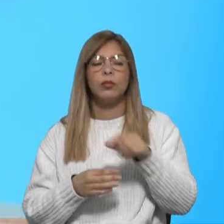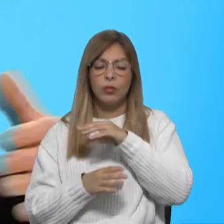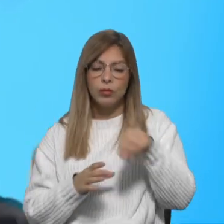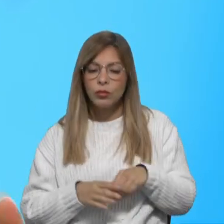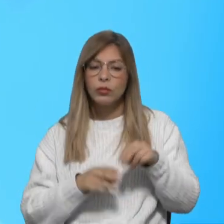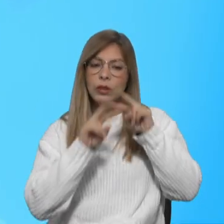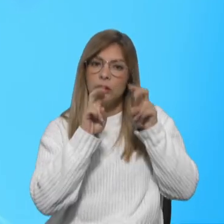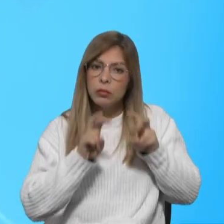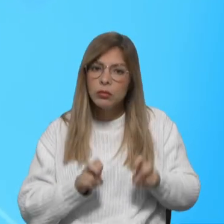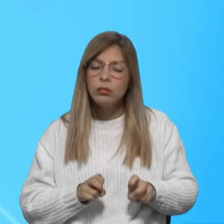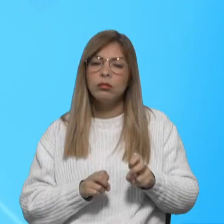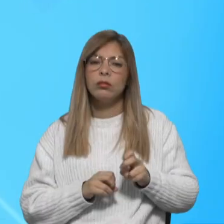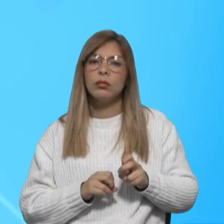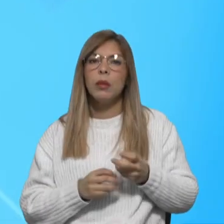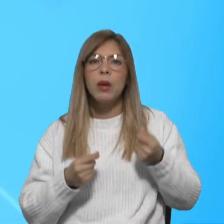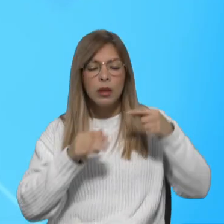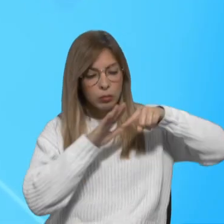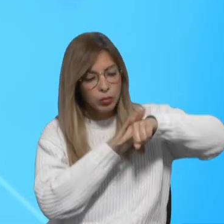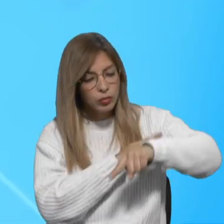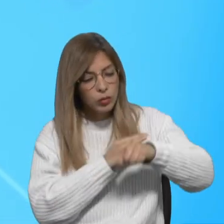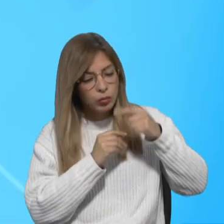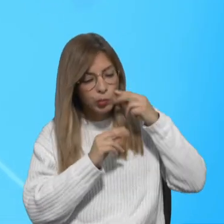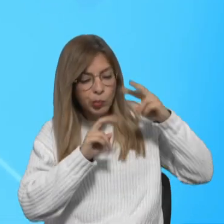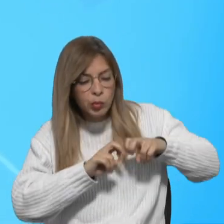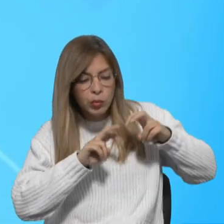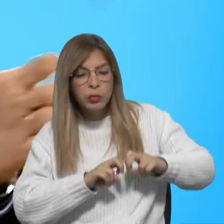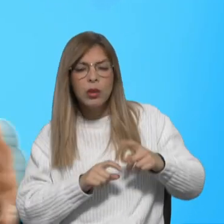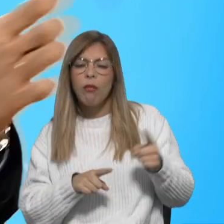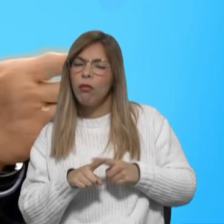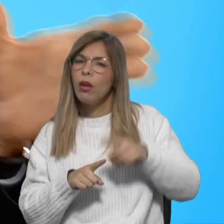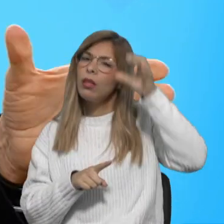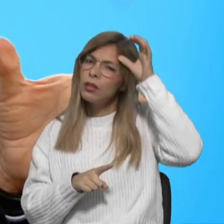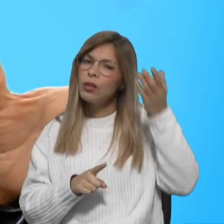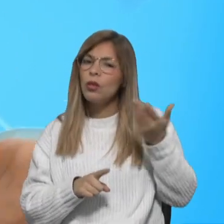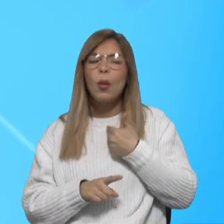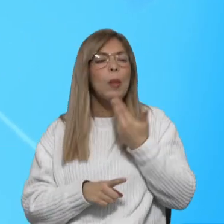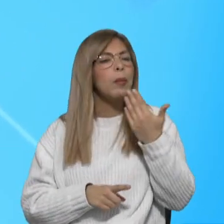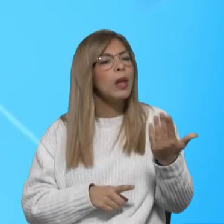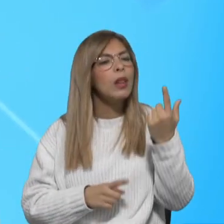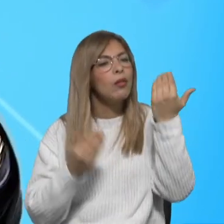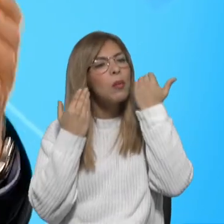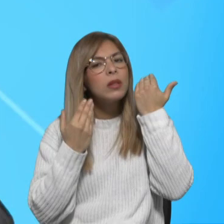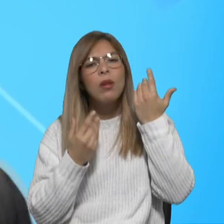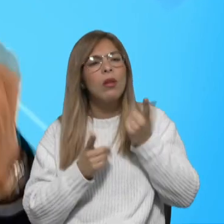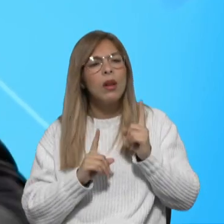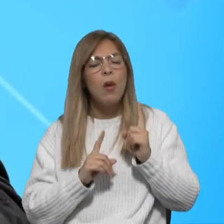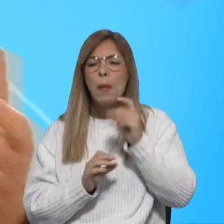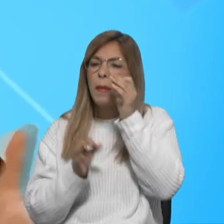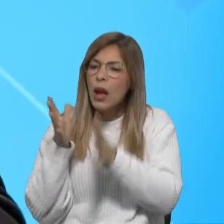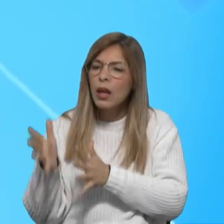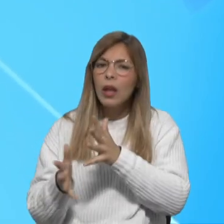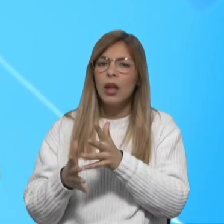mais se trabalha sobre eles, é tão interessante, do ponto de vista de inteligência mesmo, em vez de simplesmente pedir uma informação, dialogar com a máquina para